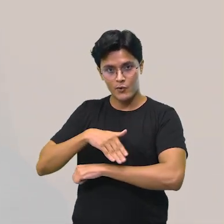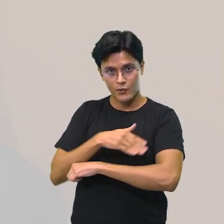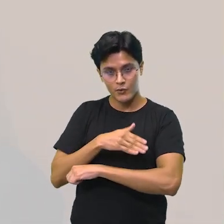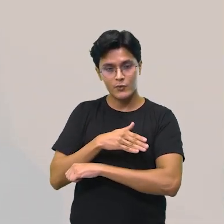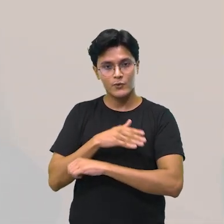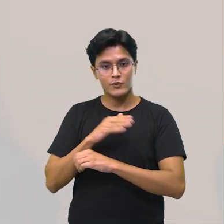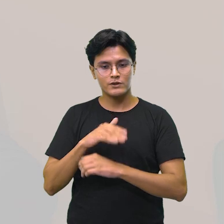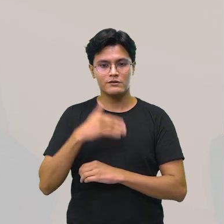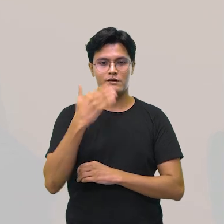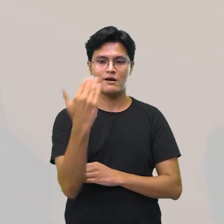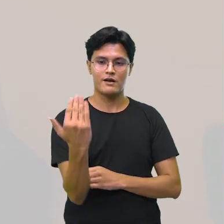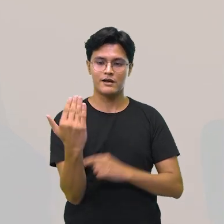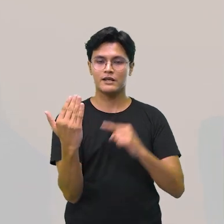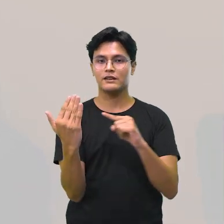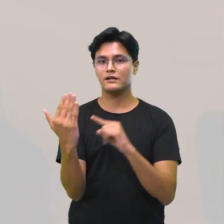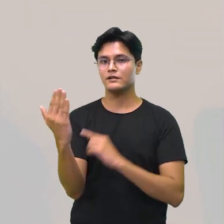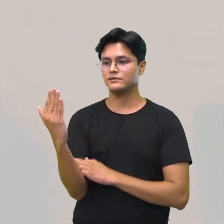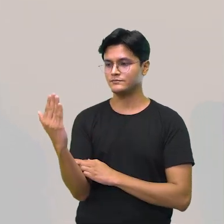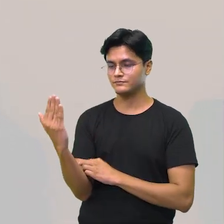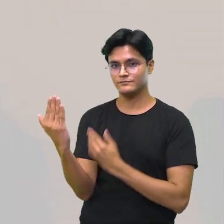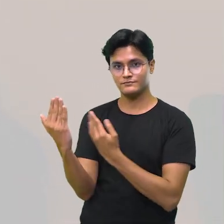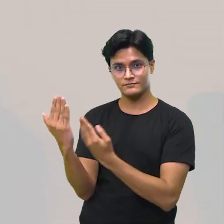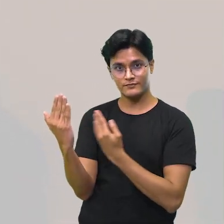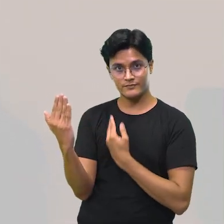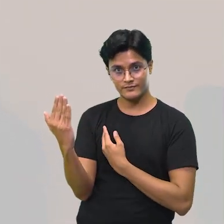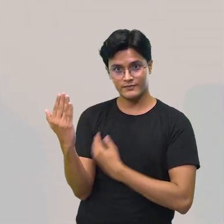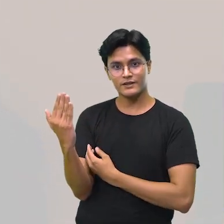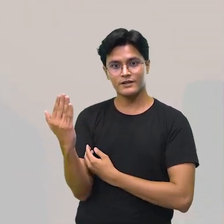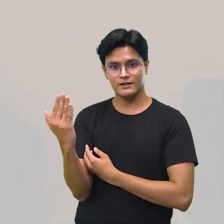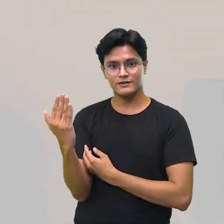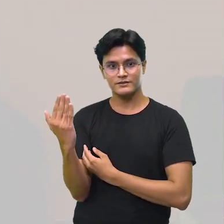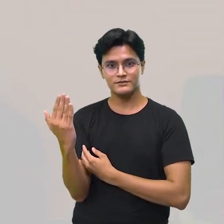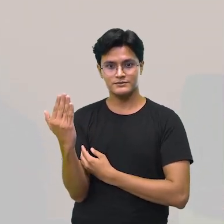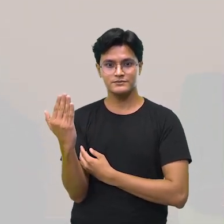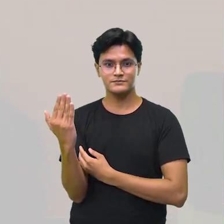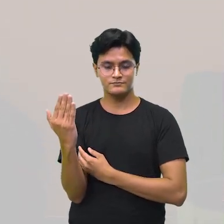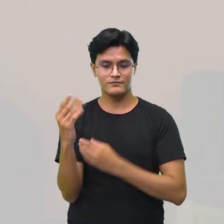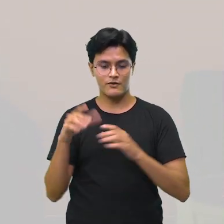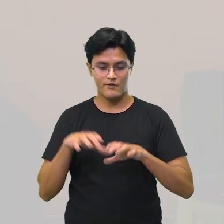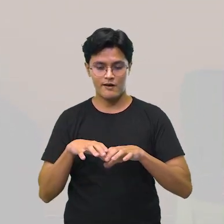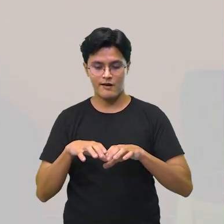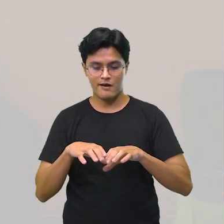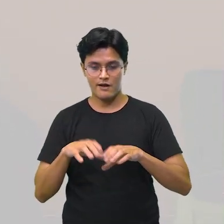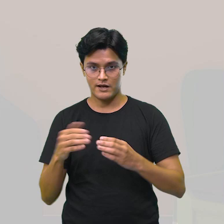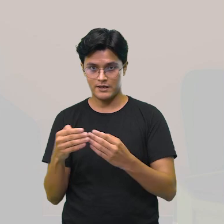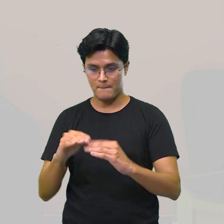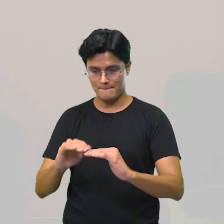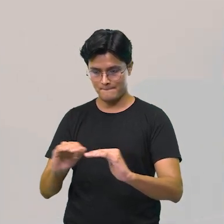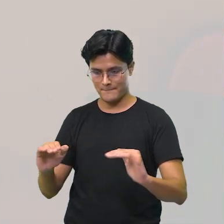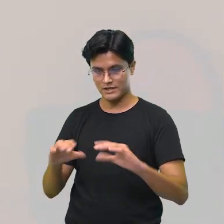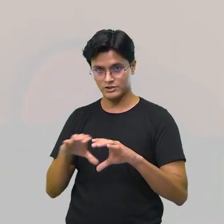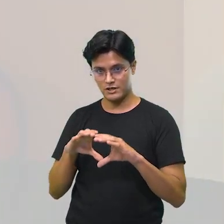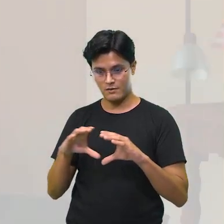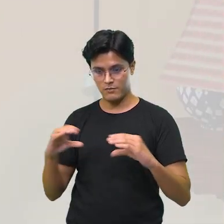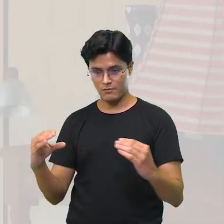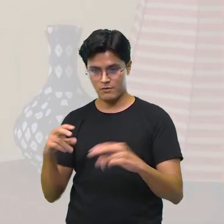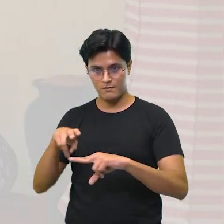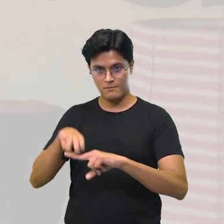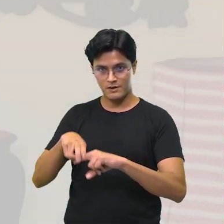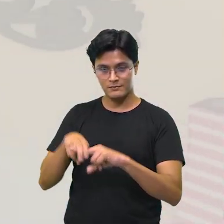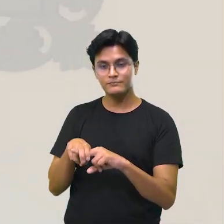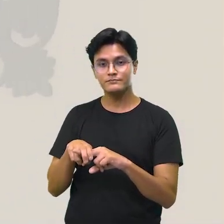moldura dourada e gasta inclinava-se pomposamente sobre um sofá de molas. Em uma das